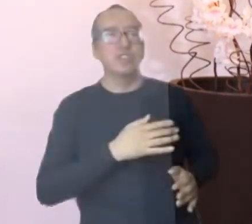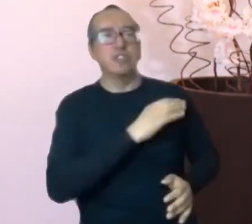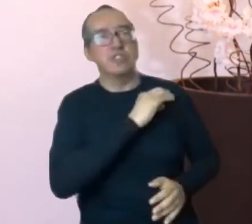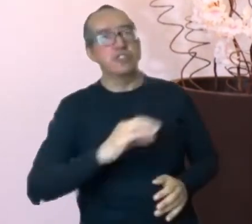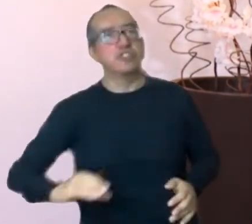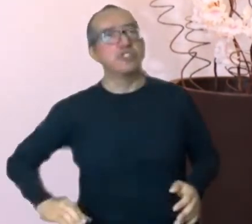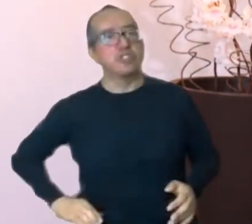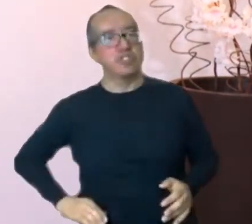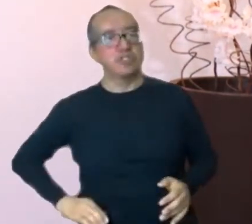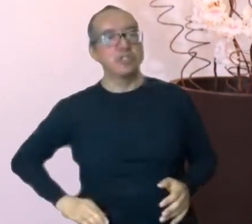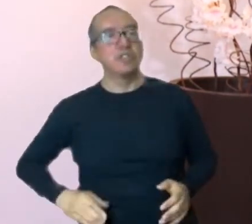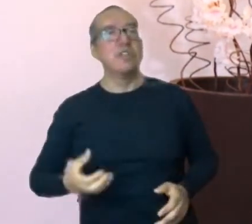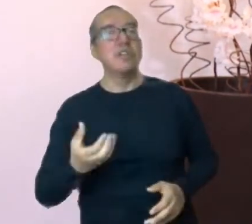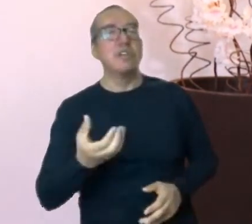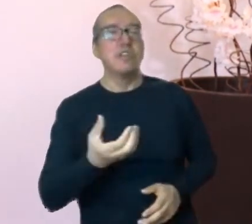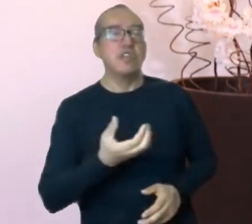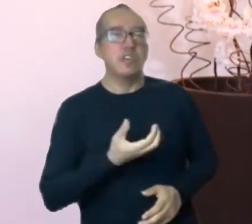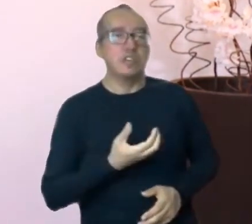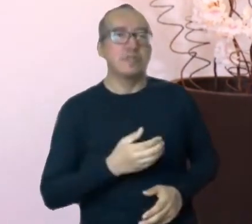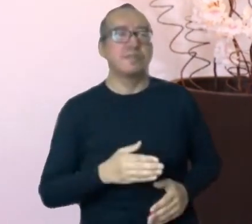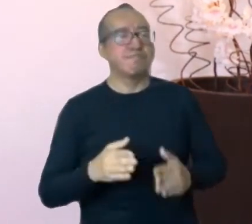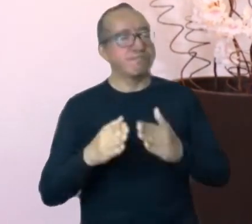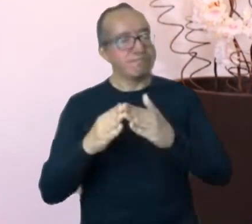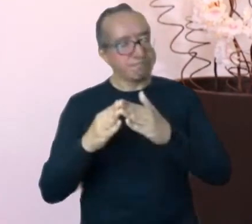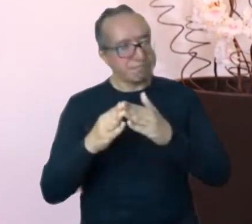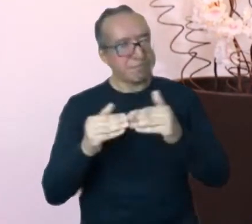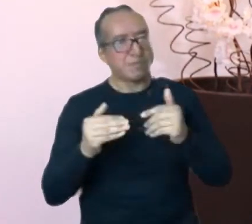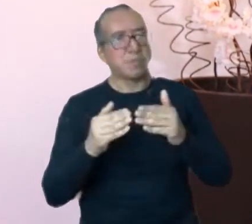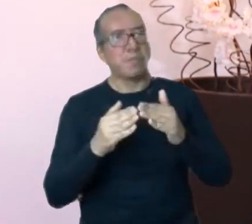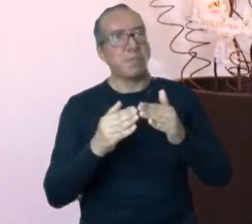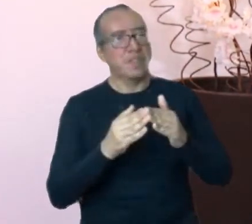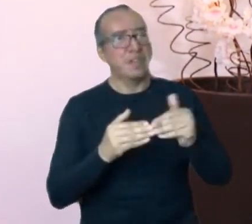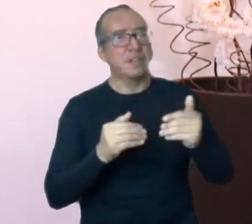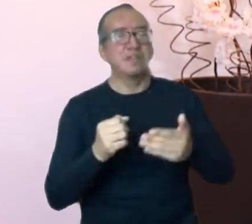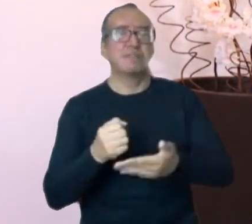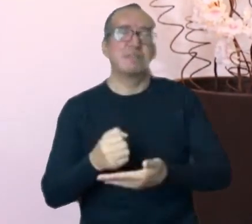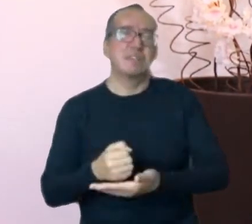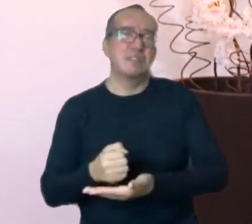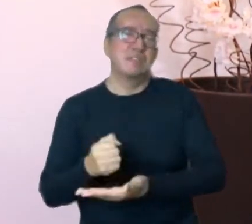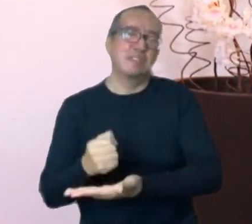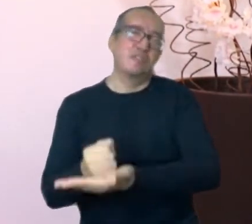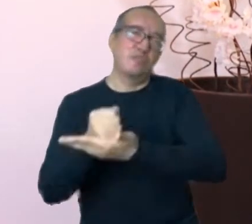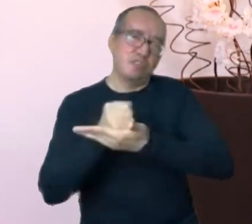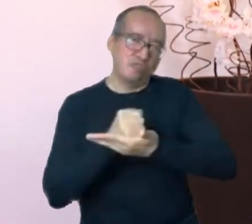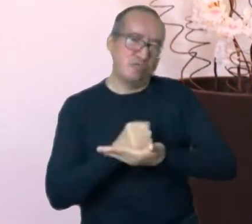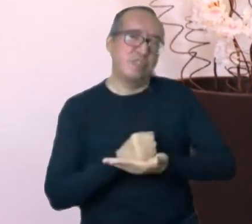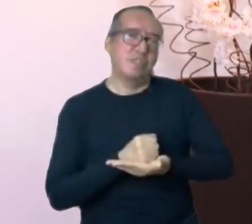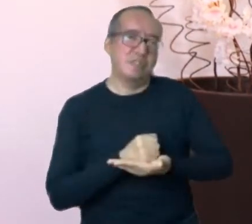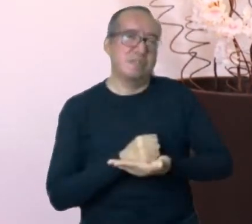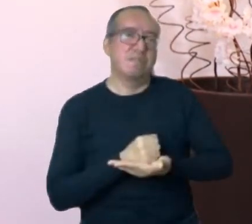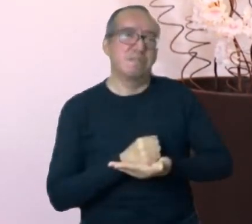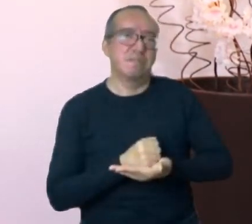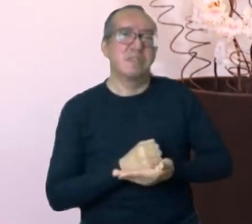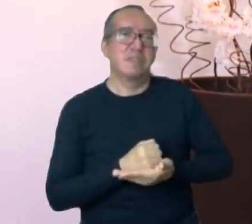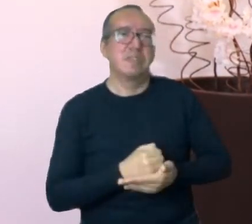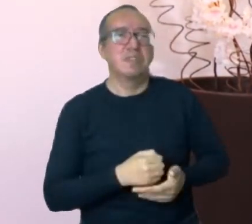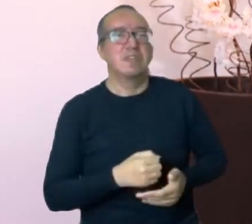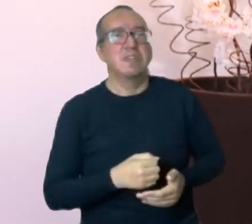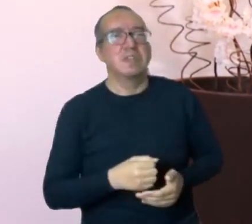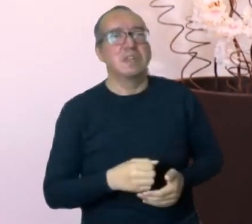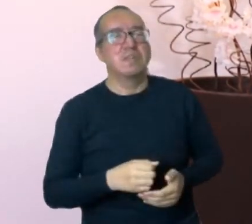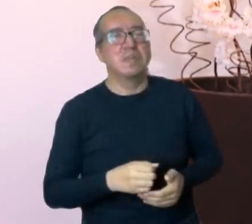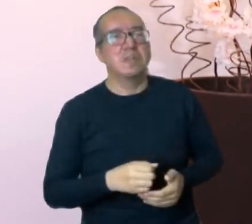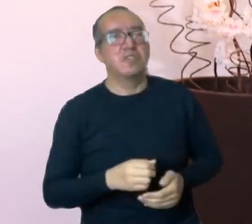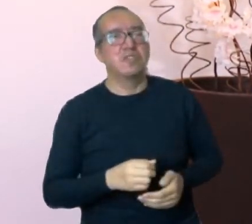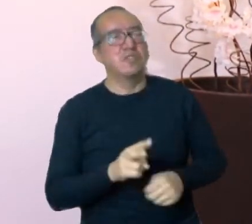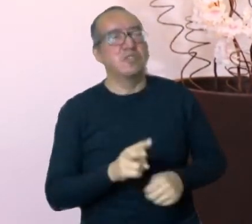para cuidar de 163 mil idosos, mas de 33. 33 idosos que precisam